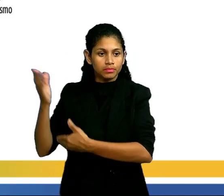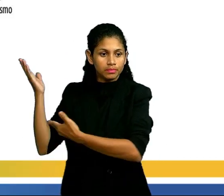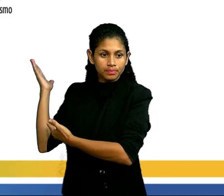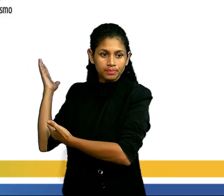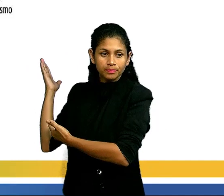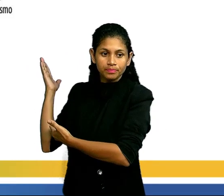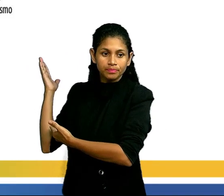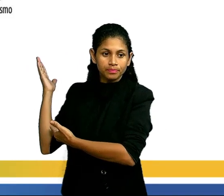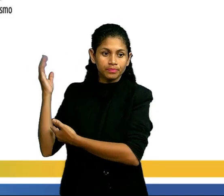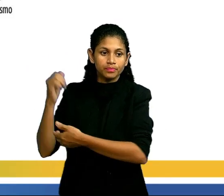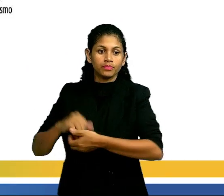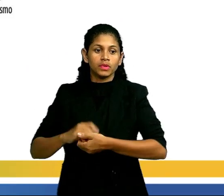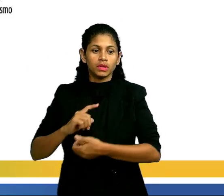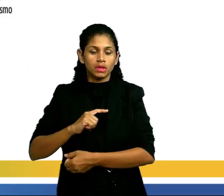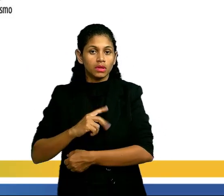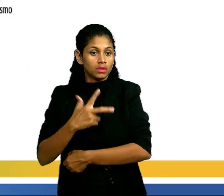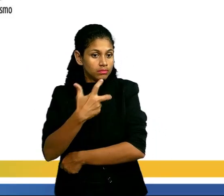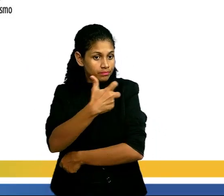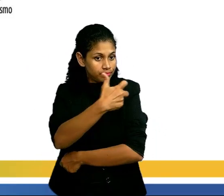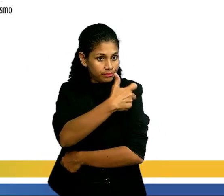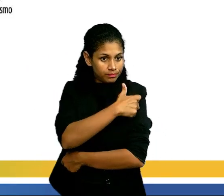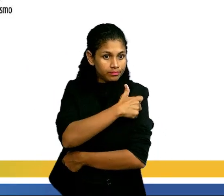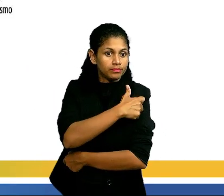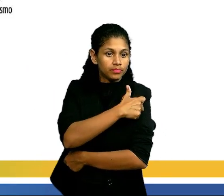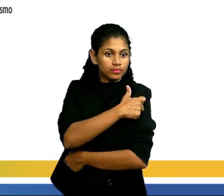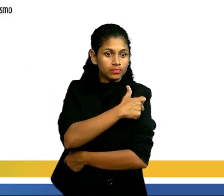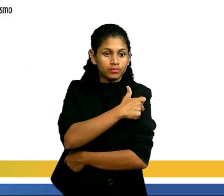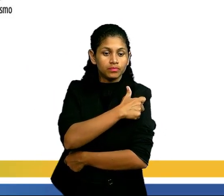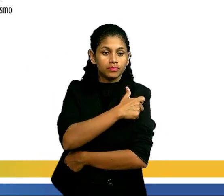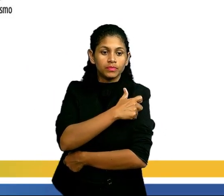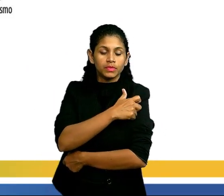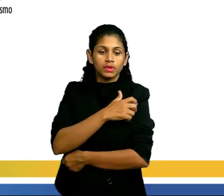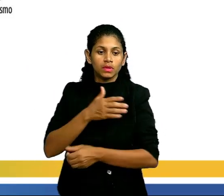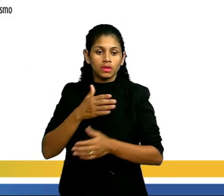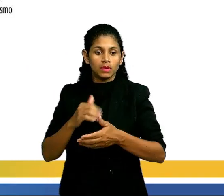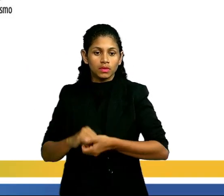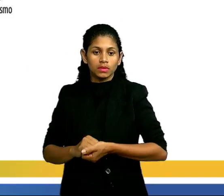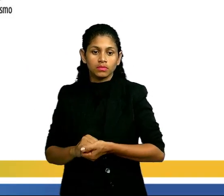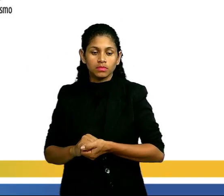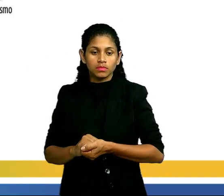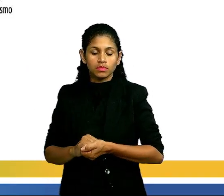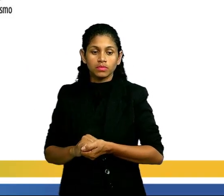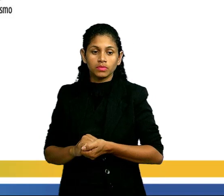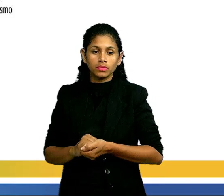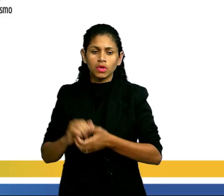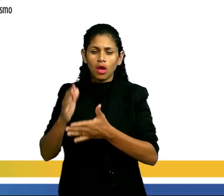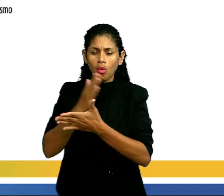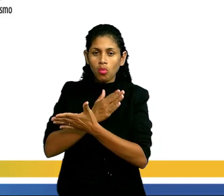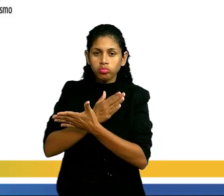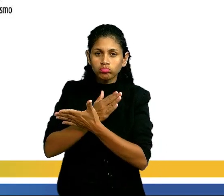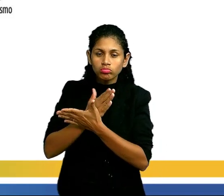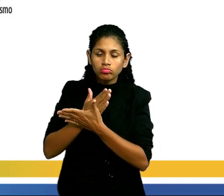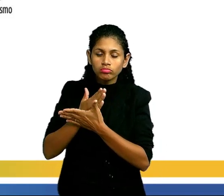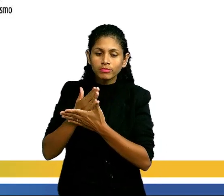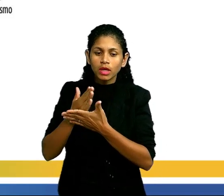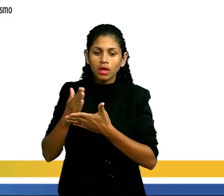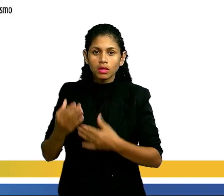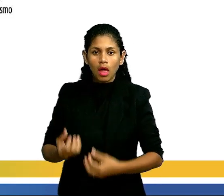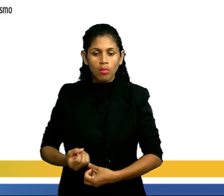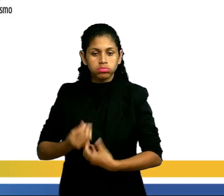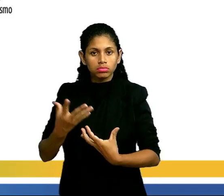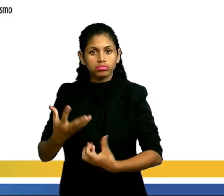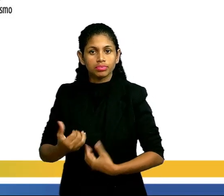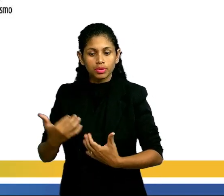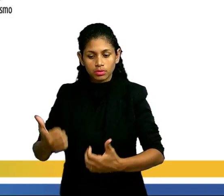Ele é introduzido aí no organismo, né, esse antígeno, e começa aí a produção de anticorpos. Então,